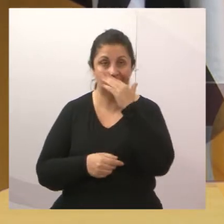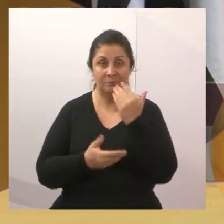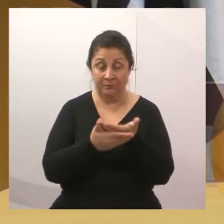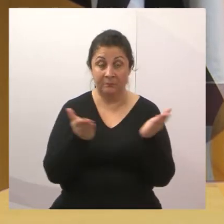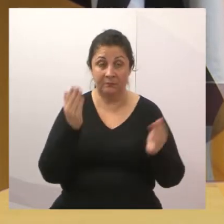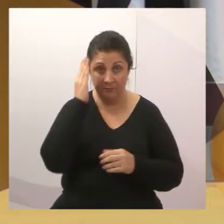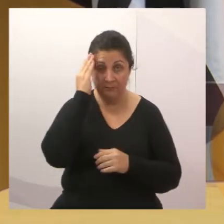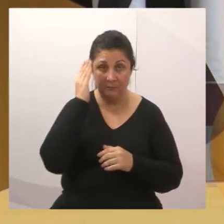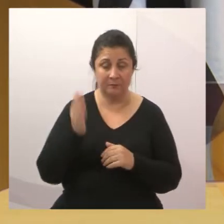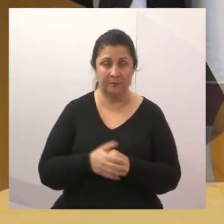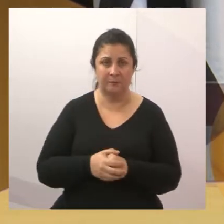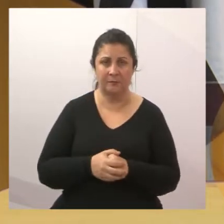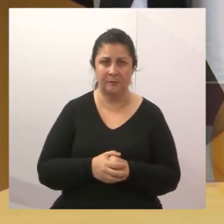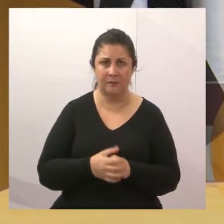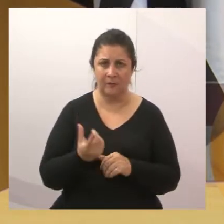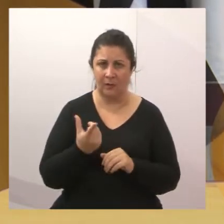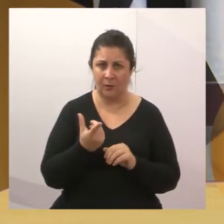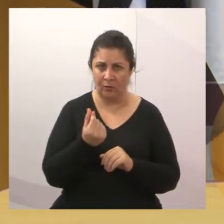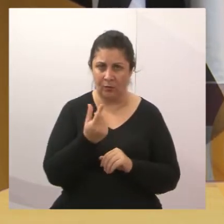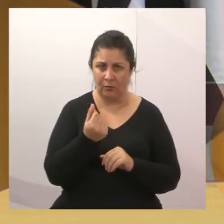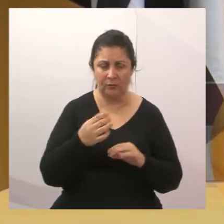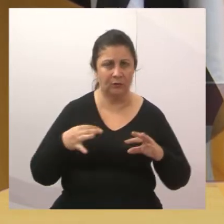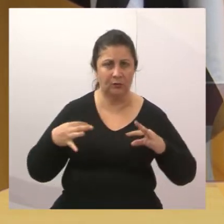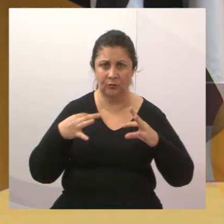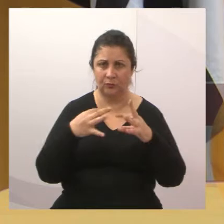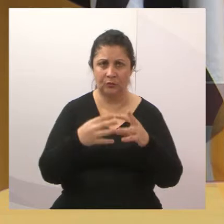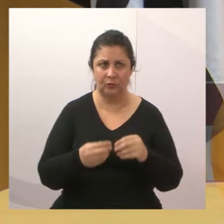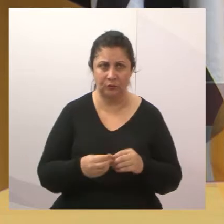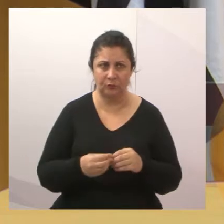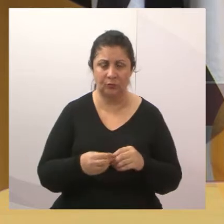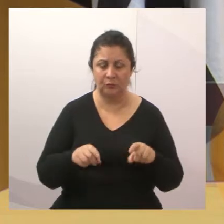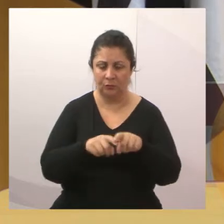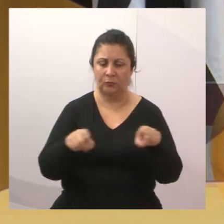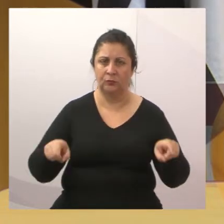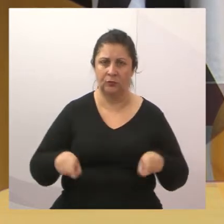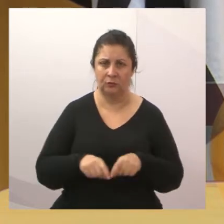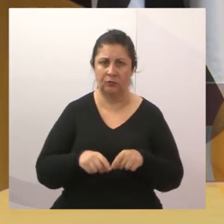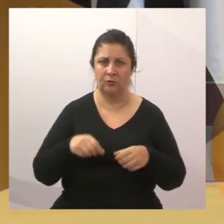tenham ciência do orçamento de todos, o gabinete fica com